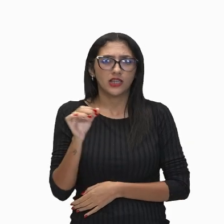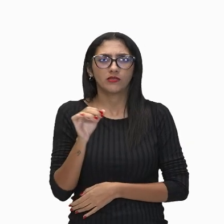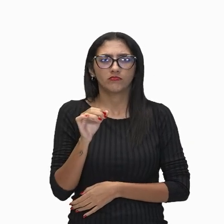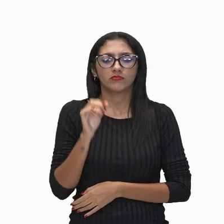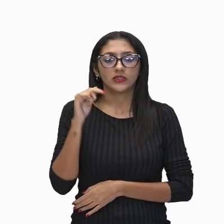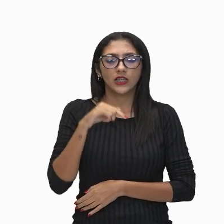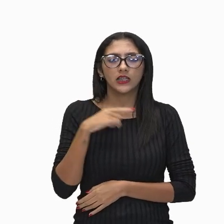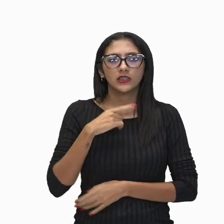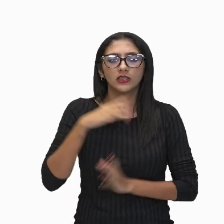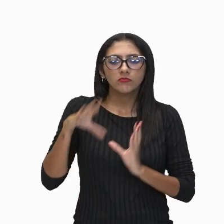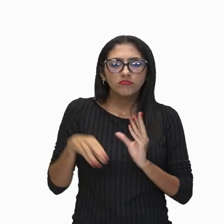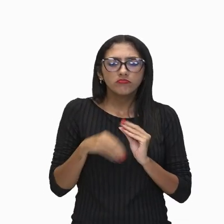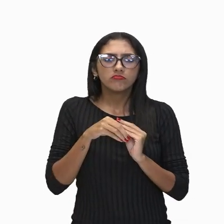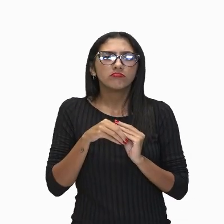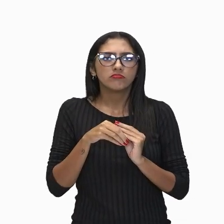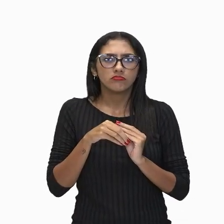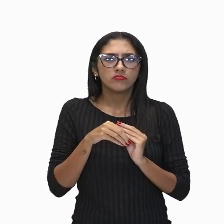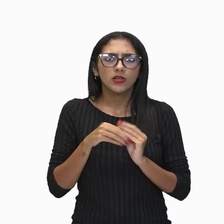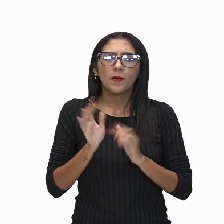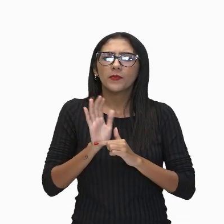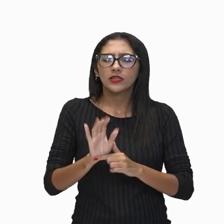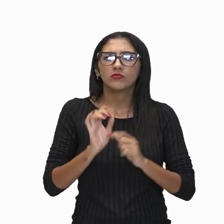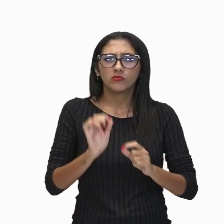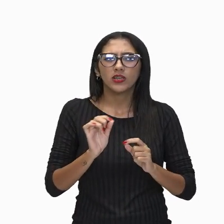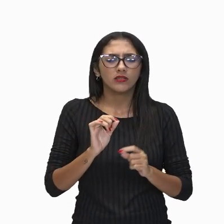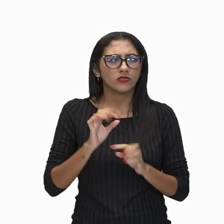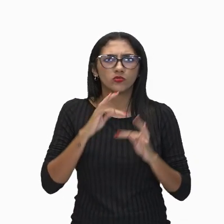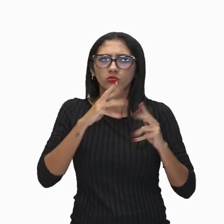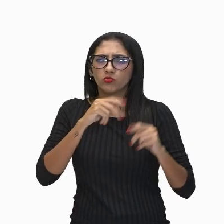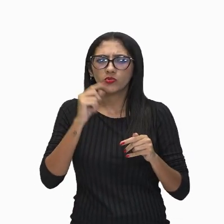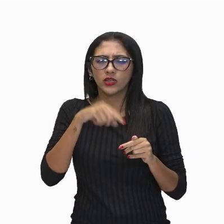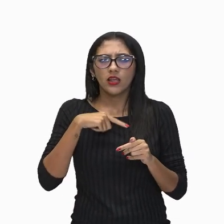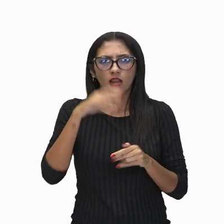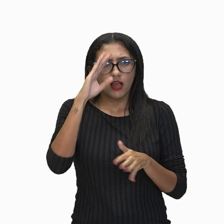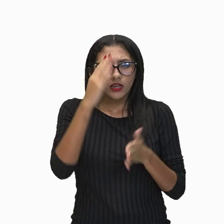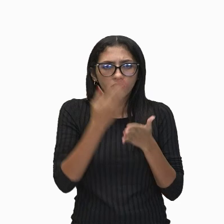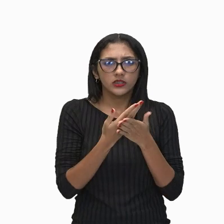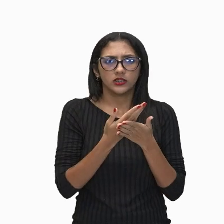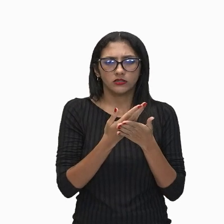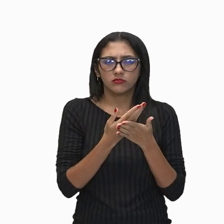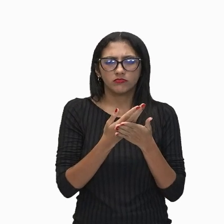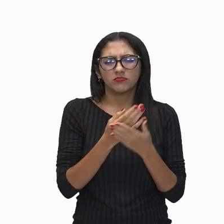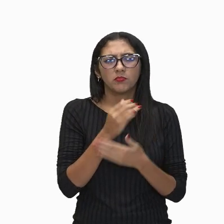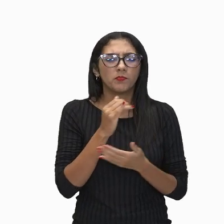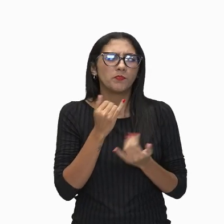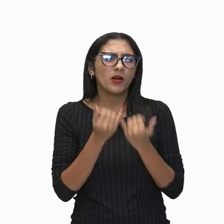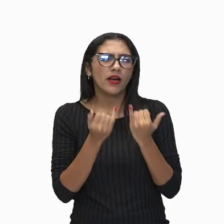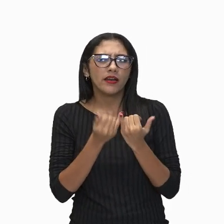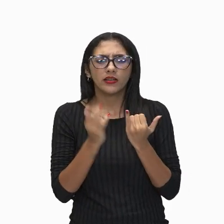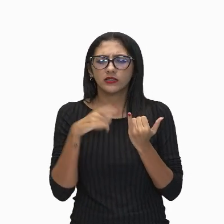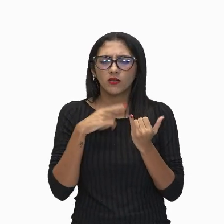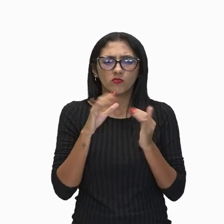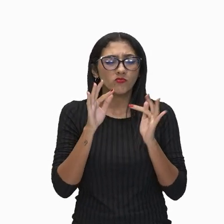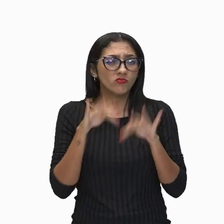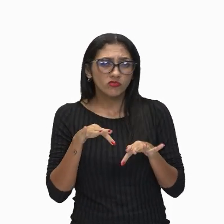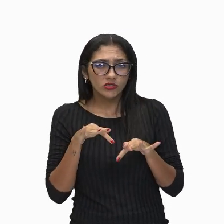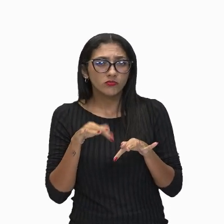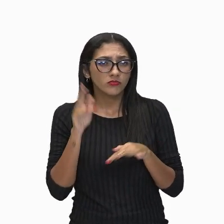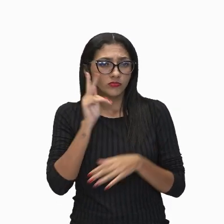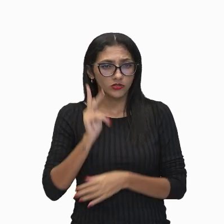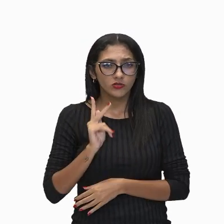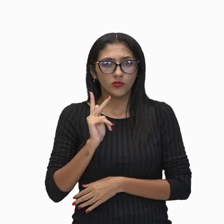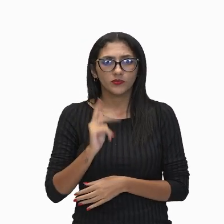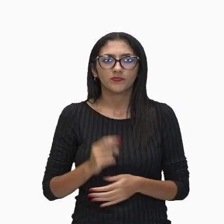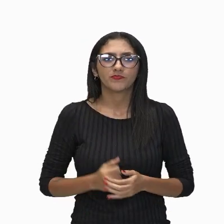de suas crenças e de toda a sua poética, numa espécie de depoimento final. É importante salientar que o governo